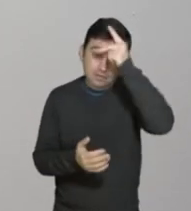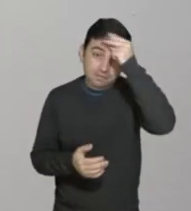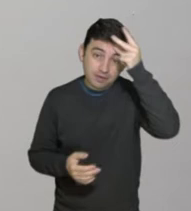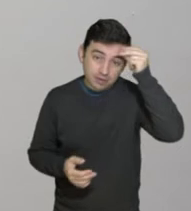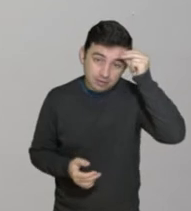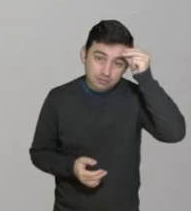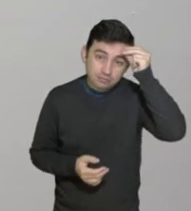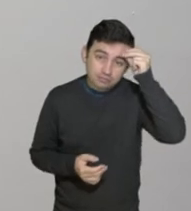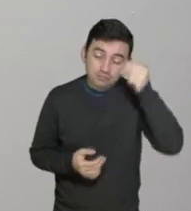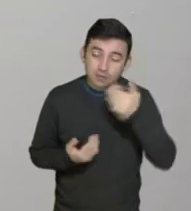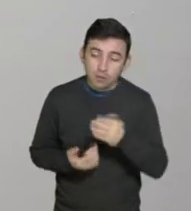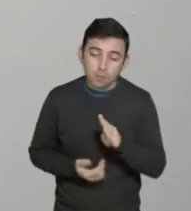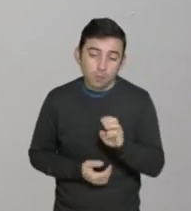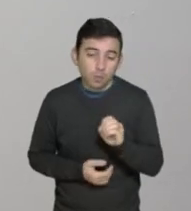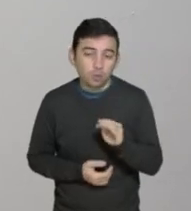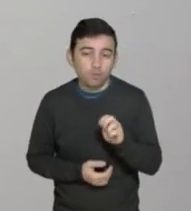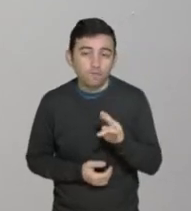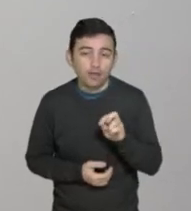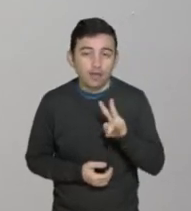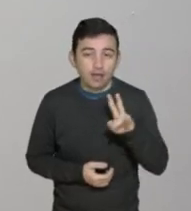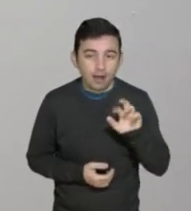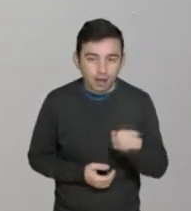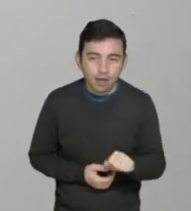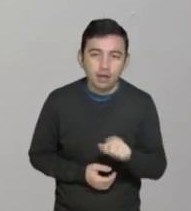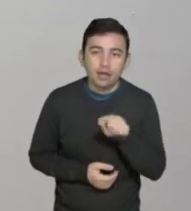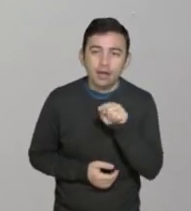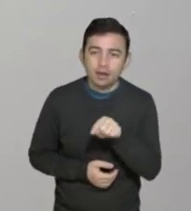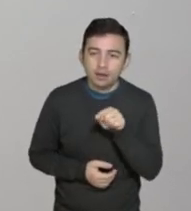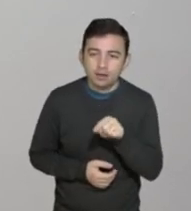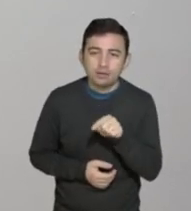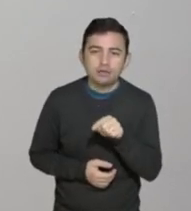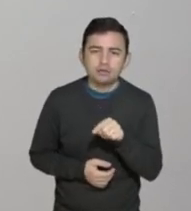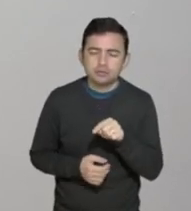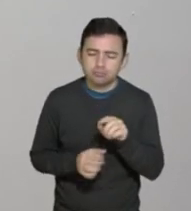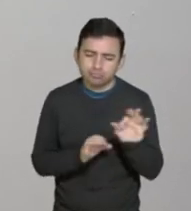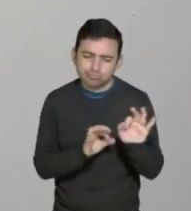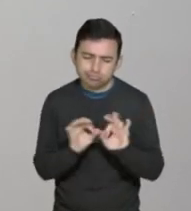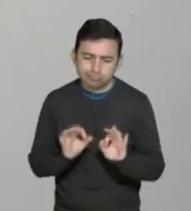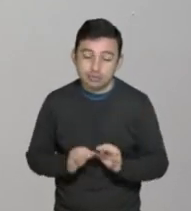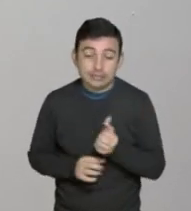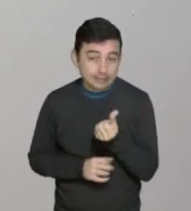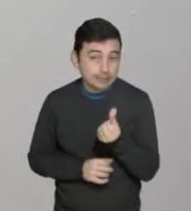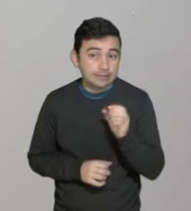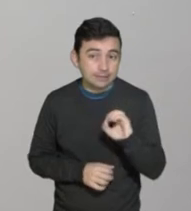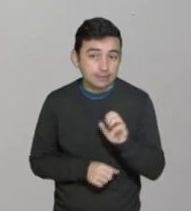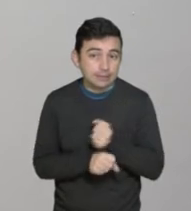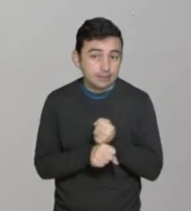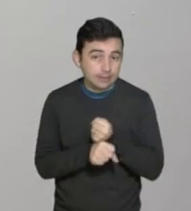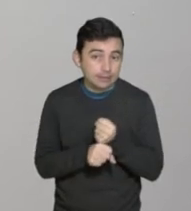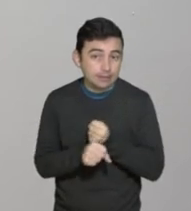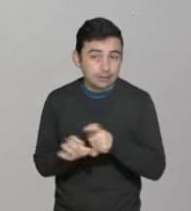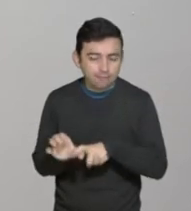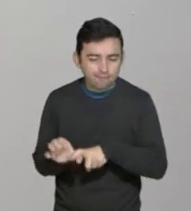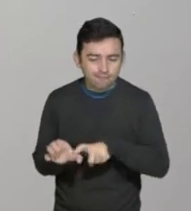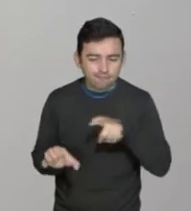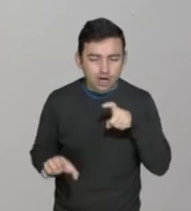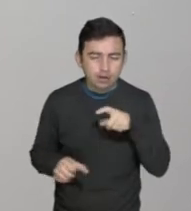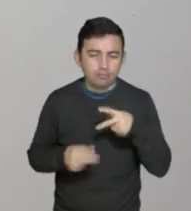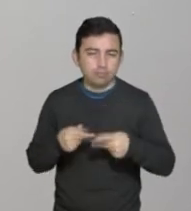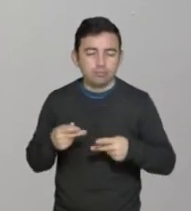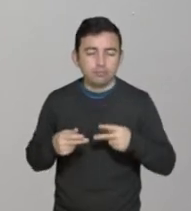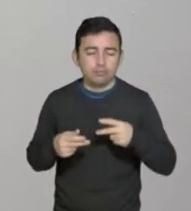de Butuverá, que organizou tão bem, né, os 60 anos de mansão política daquele